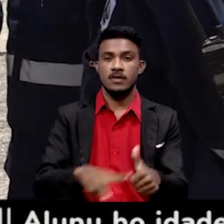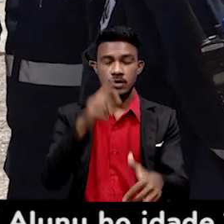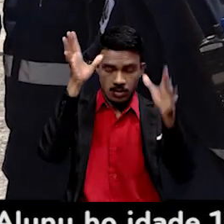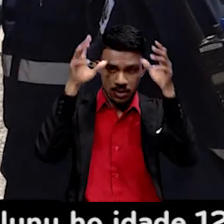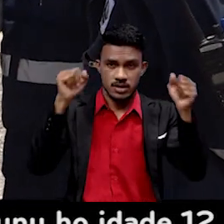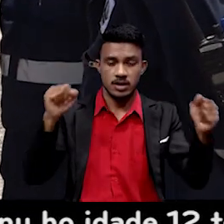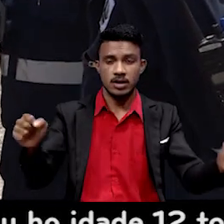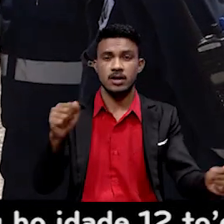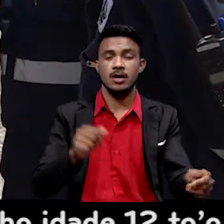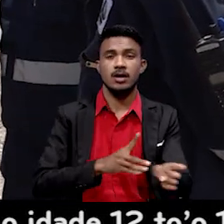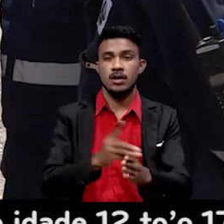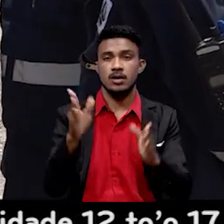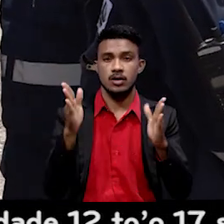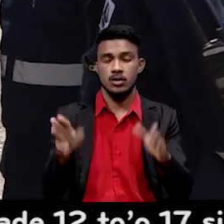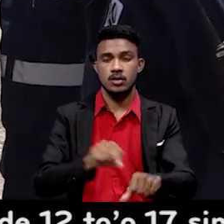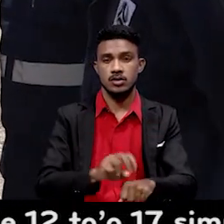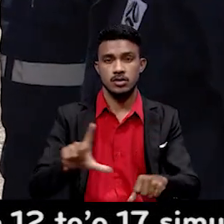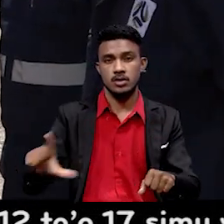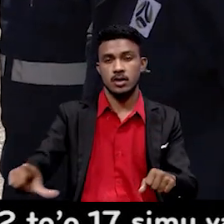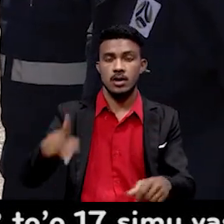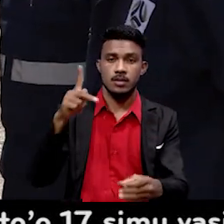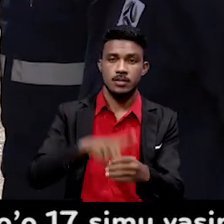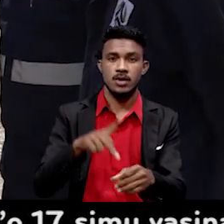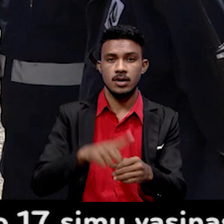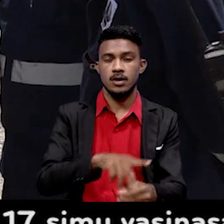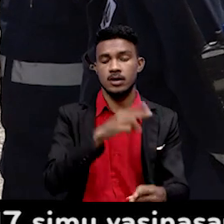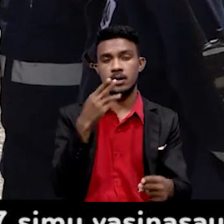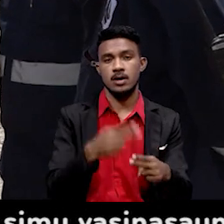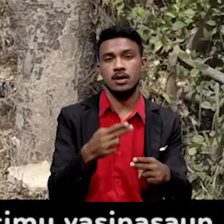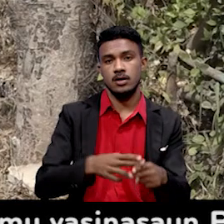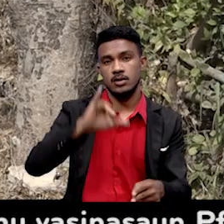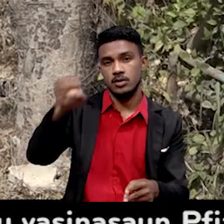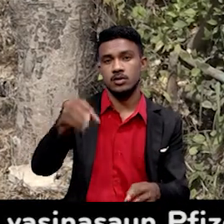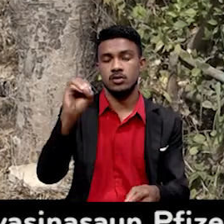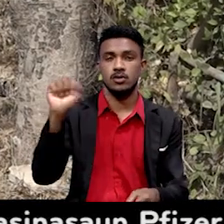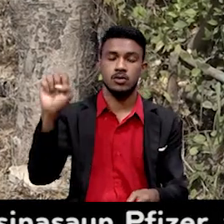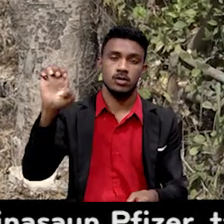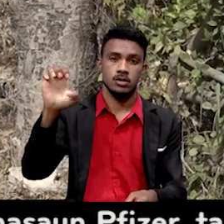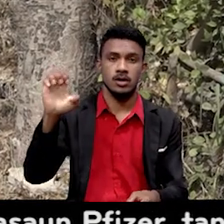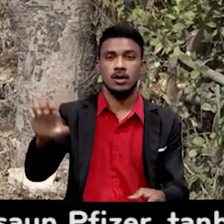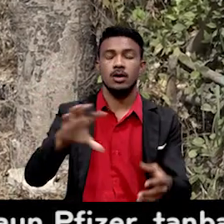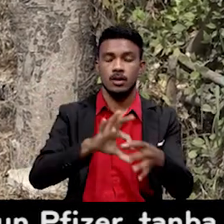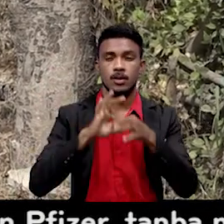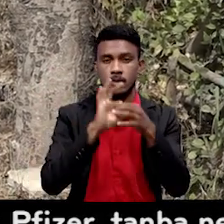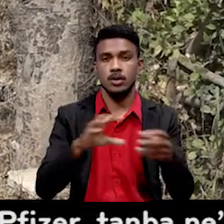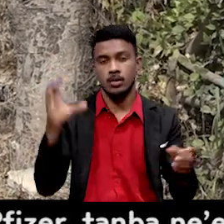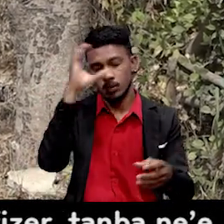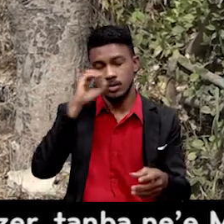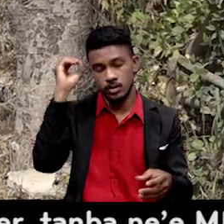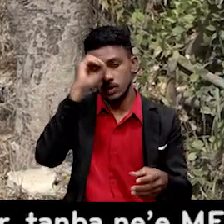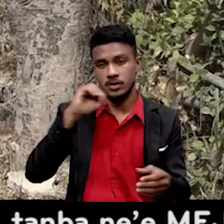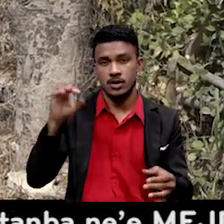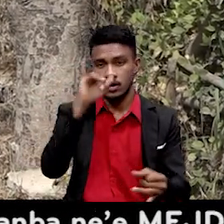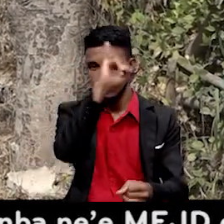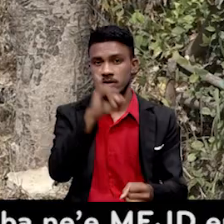Autoridade Nacional Petróleo no Minerais, José Manuel Gonçalves, o equipa haloquedas observação no investigação nebe